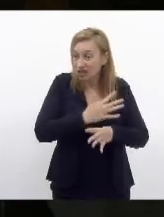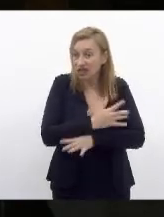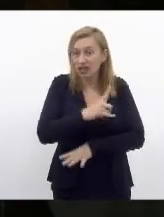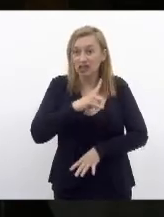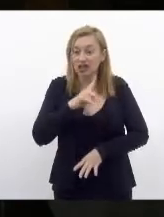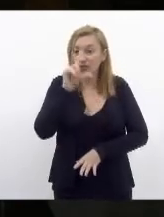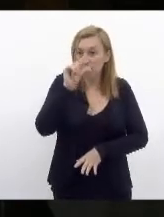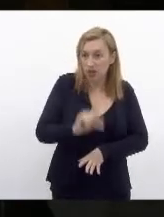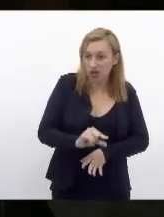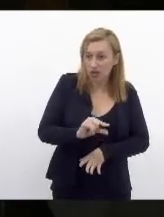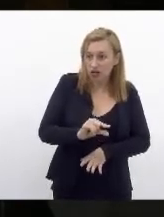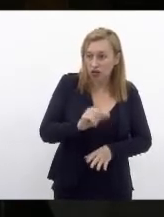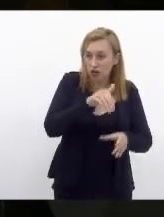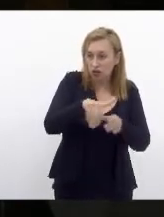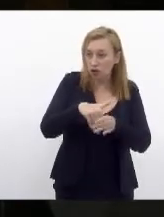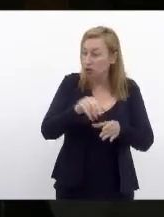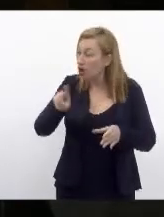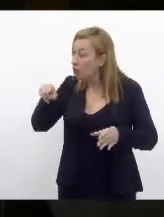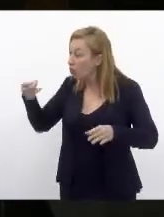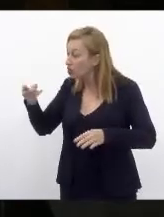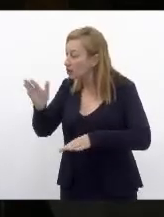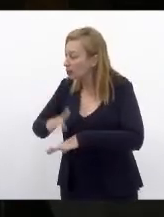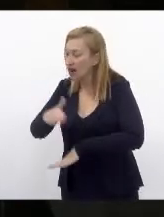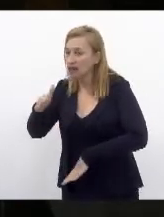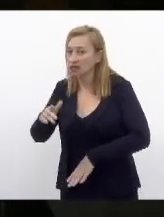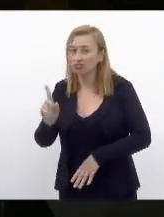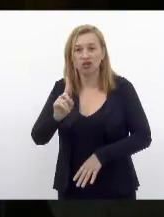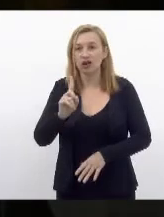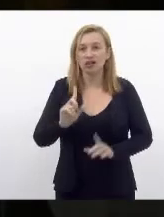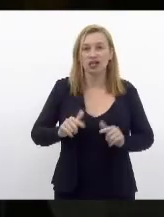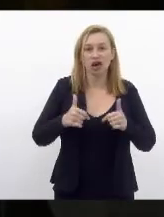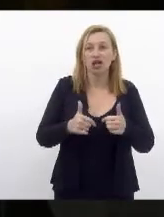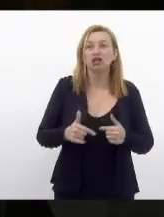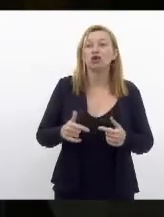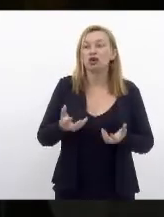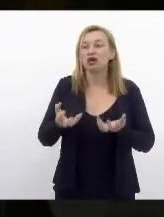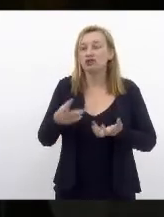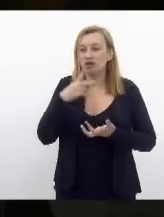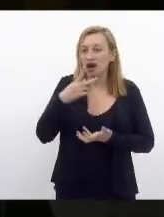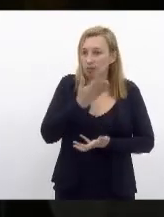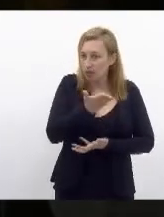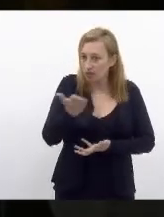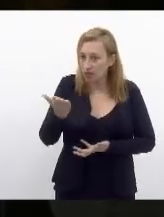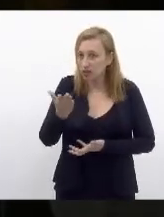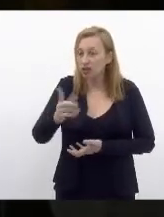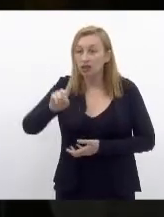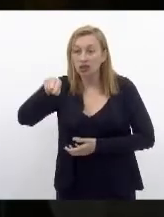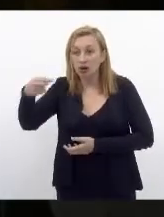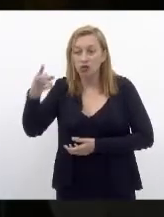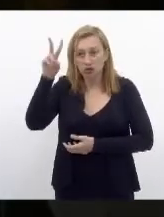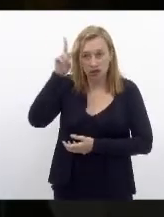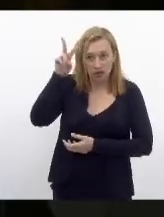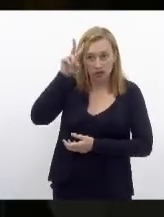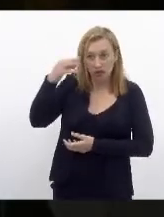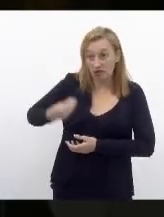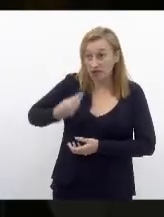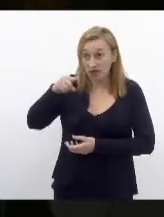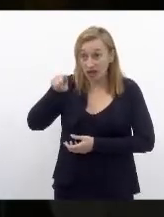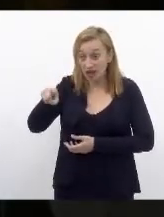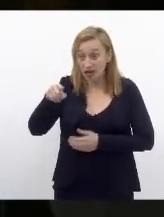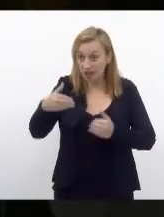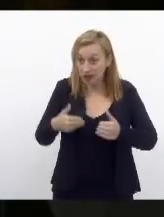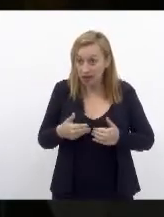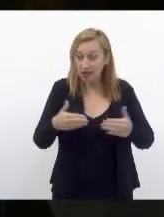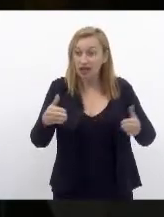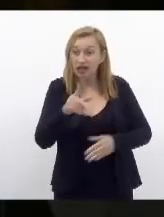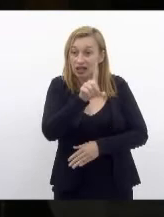por outra que teve mais. Não é assim que funciona. Então, quero dizer aos senhores que na próxima segunda eu estarei aí para inaugurar